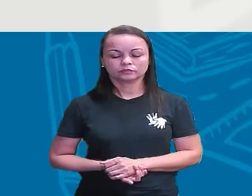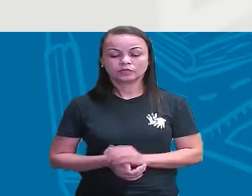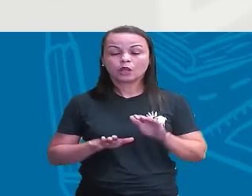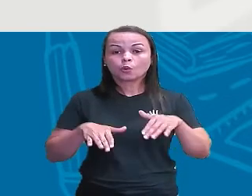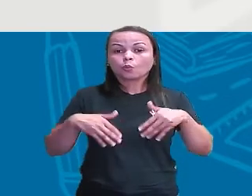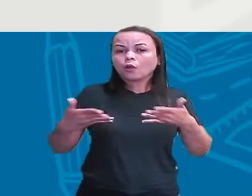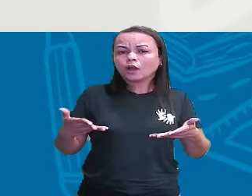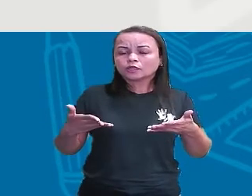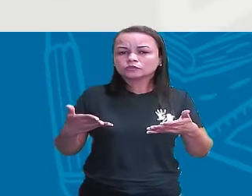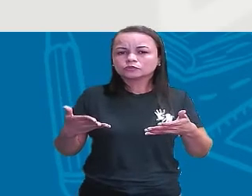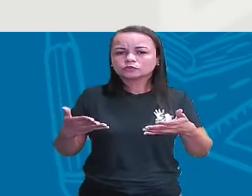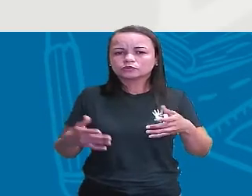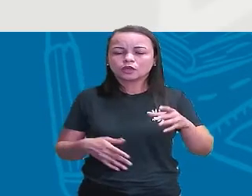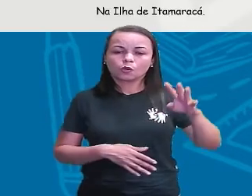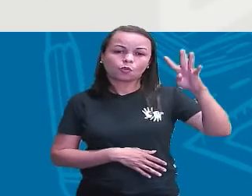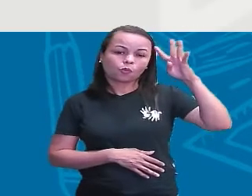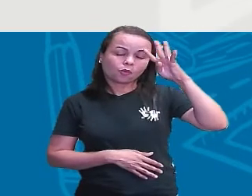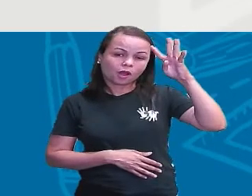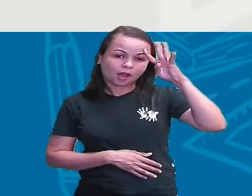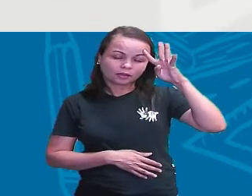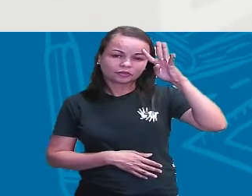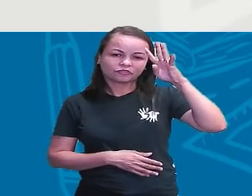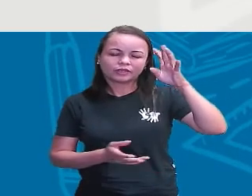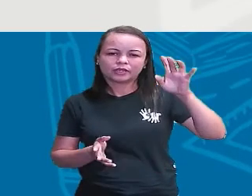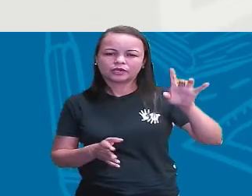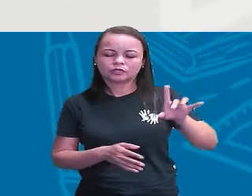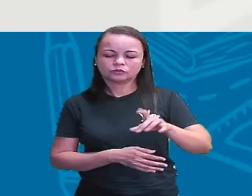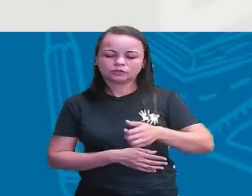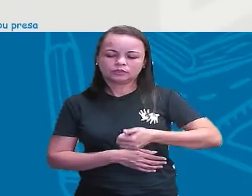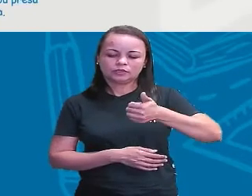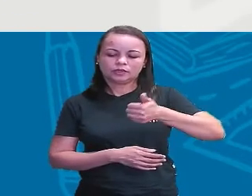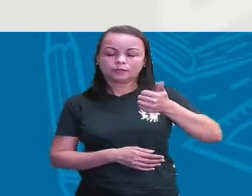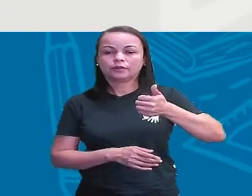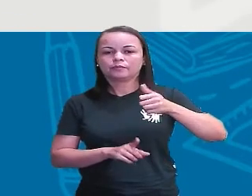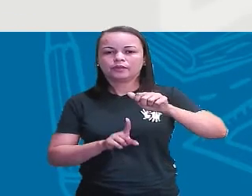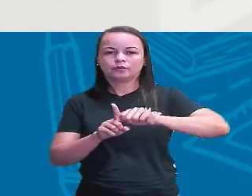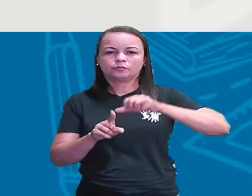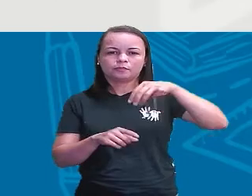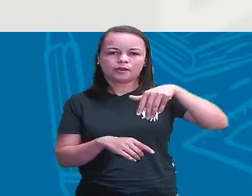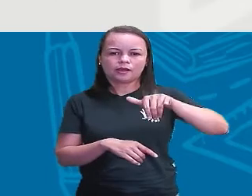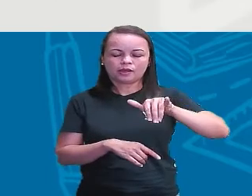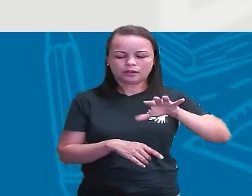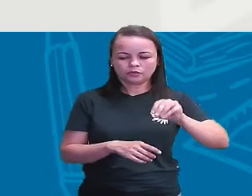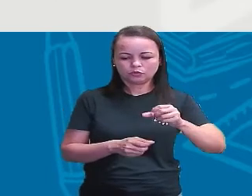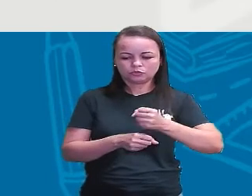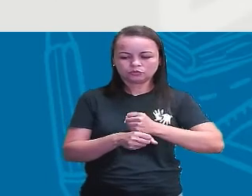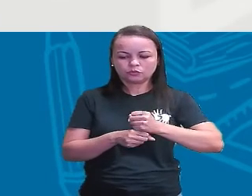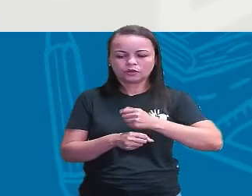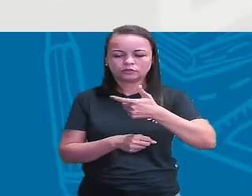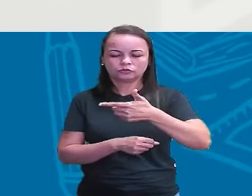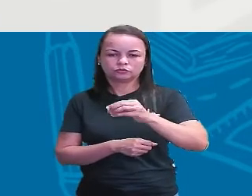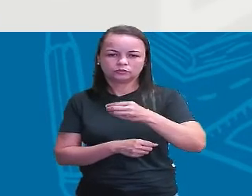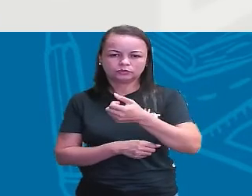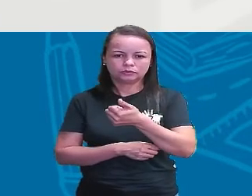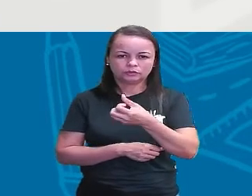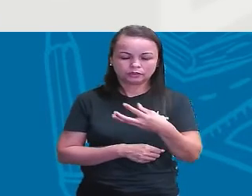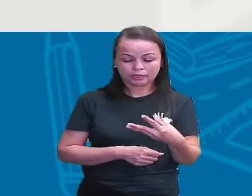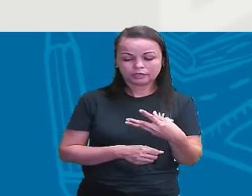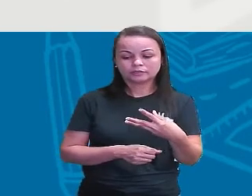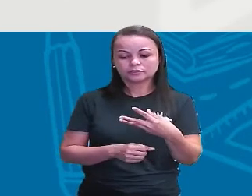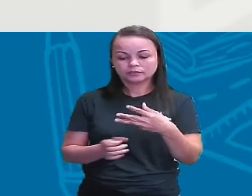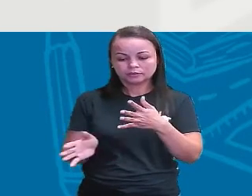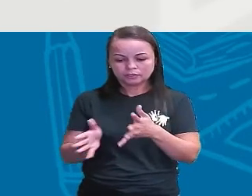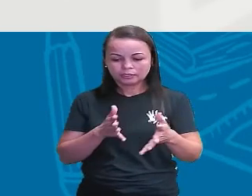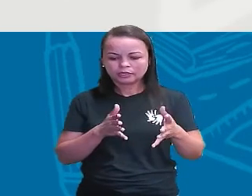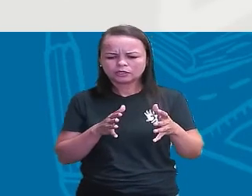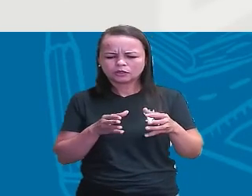Quando? Na quarta-feira de 1º de maio de 2013, onde? Na ilha de Itamaracá, ó. E como foi isso? Apareceu boiando,